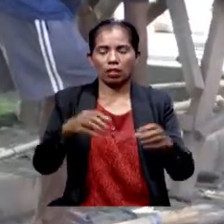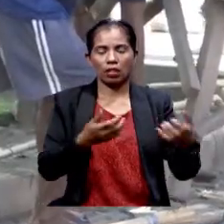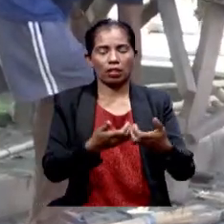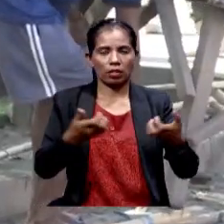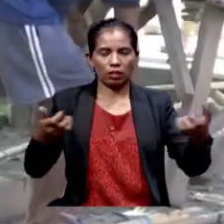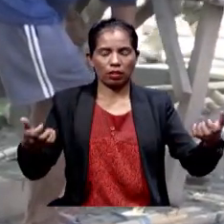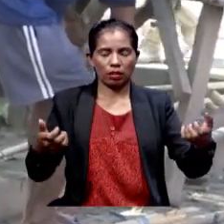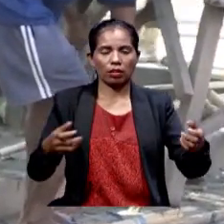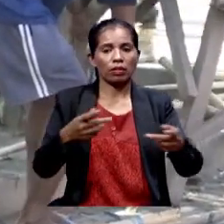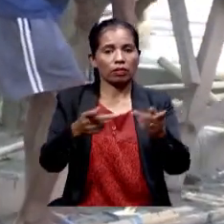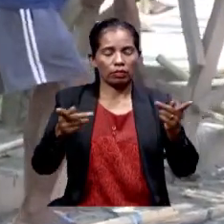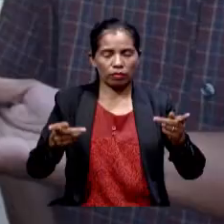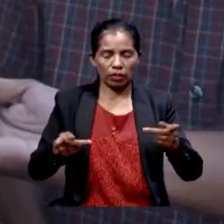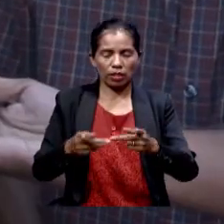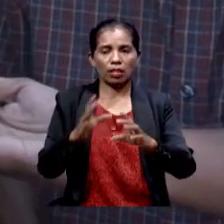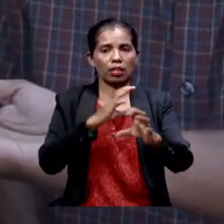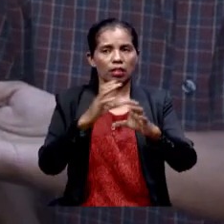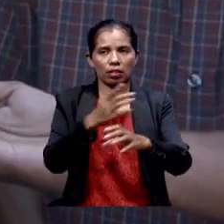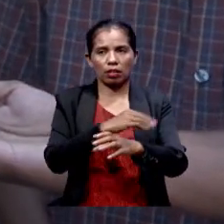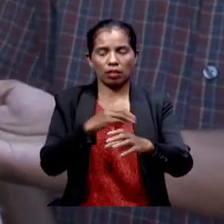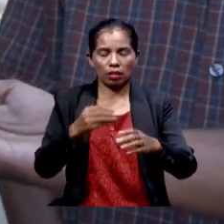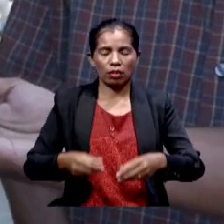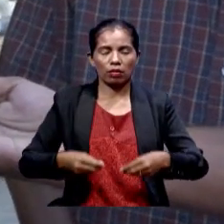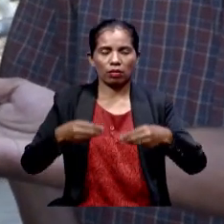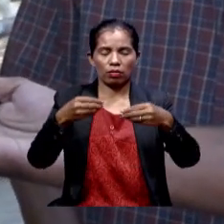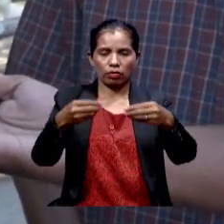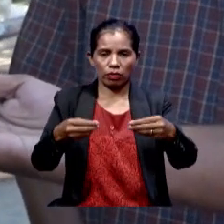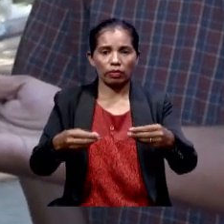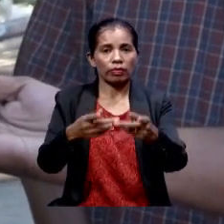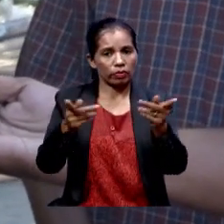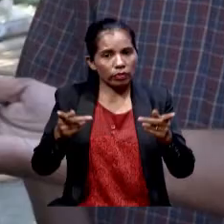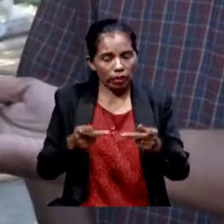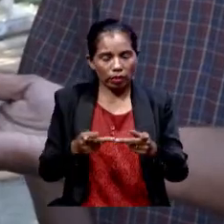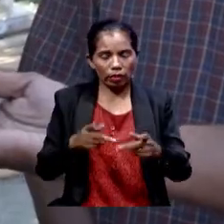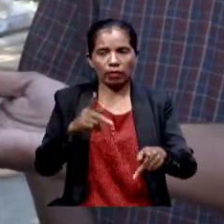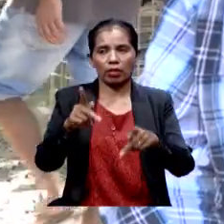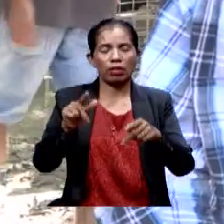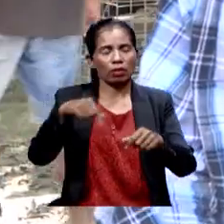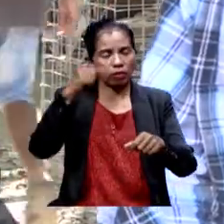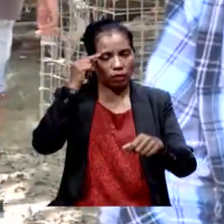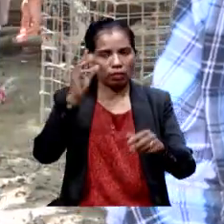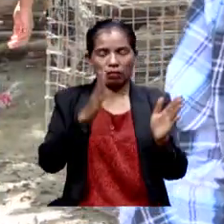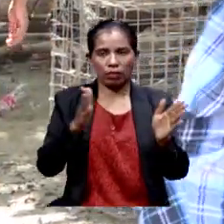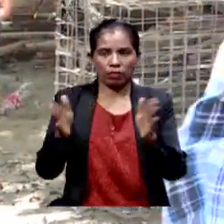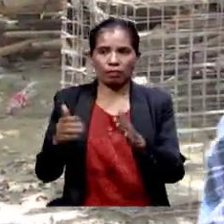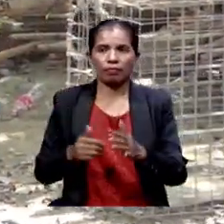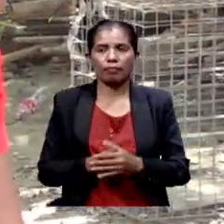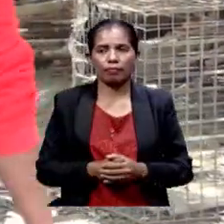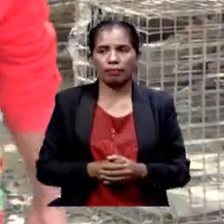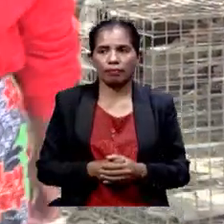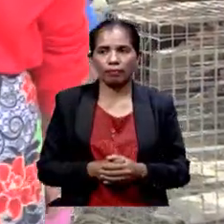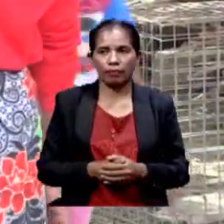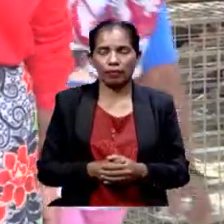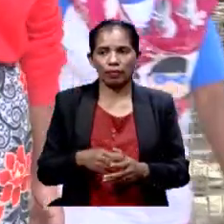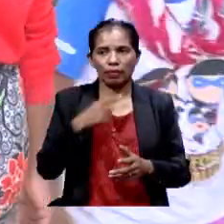em estacionamento ba hatu ocupa espaço be bancada na be manka governo prepara no Ante Agripina Tilman